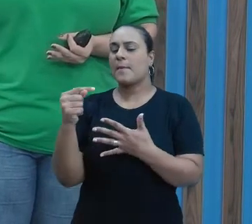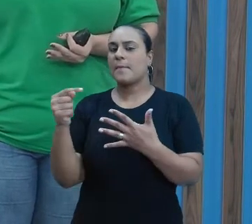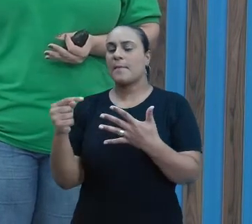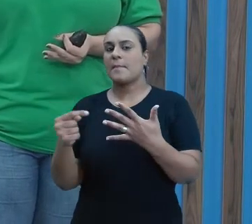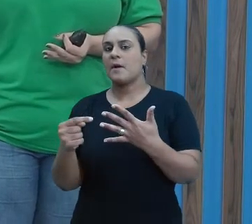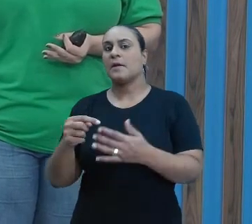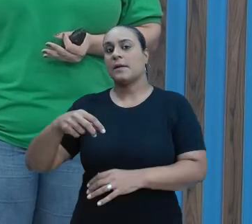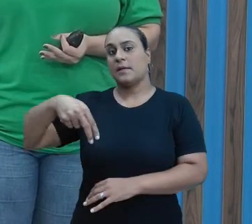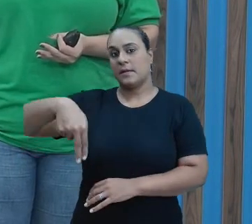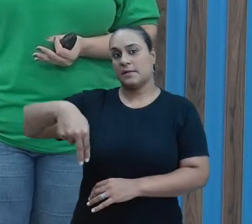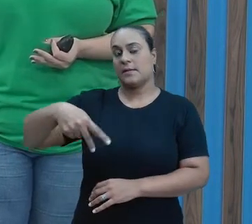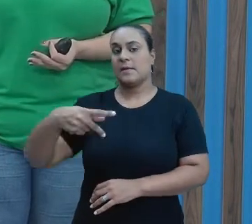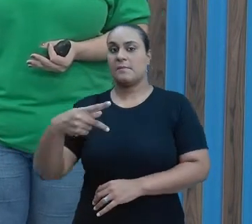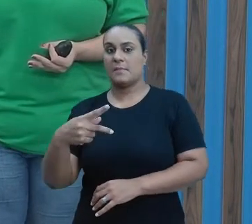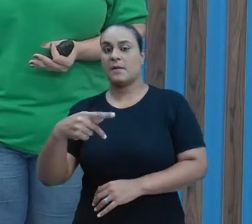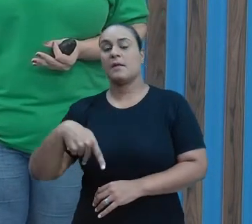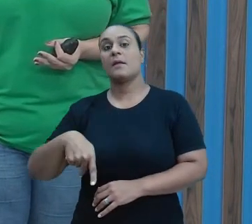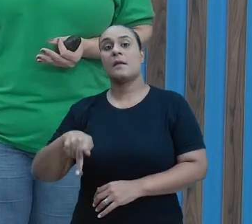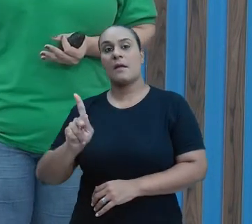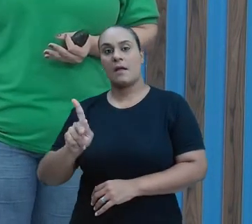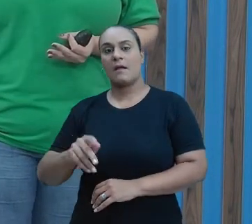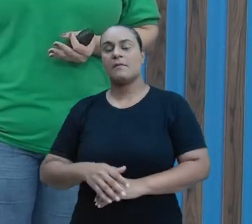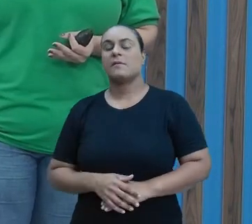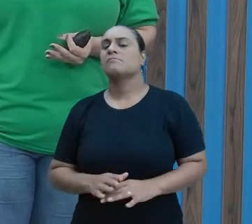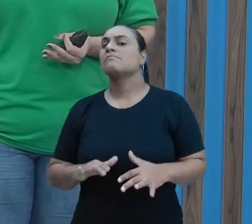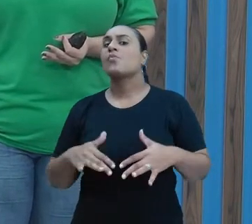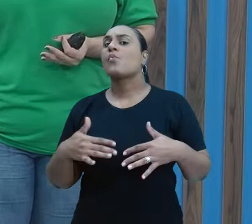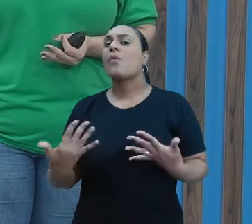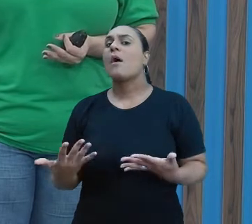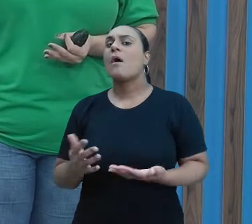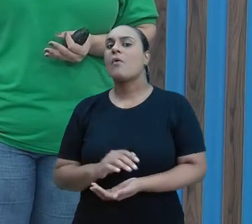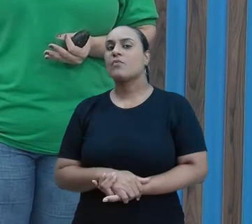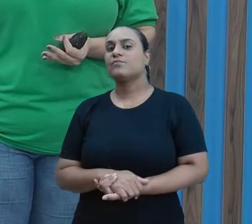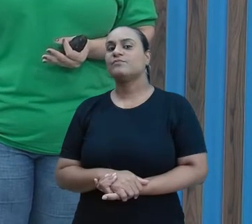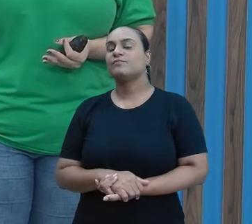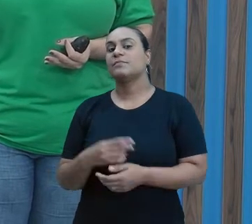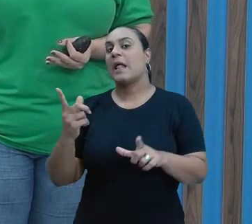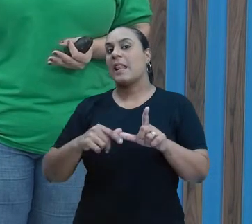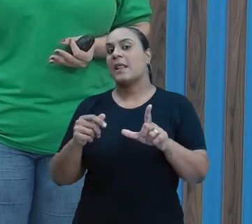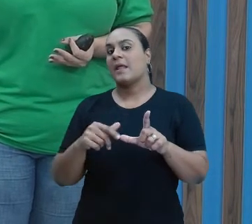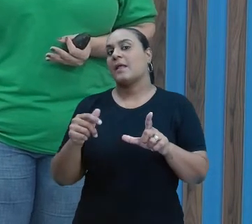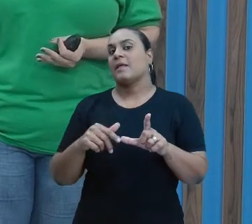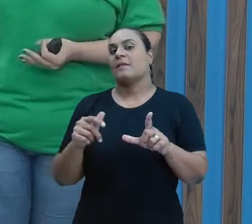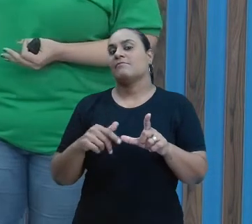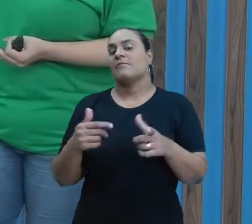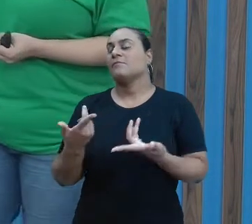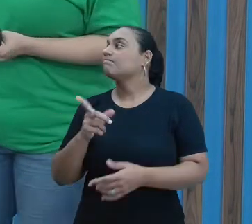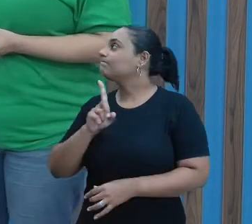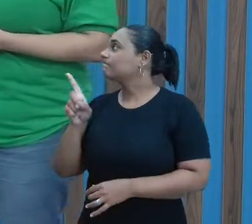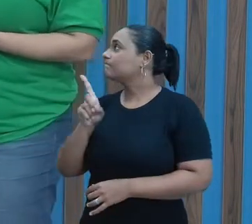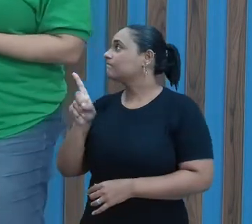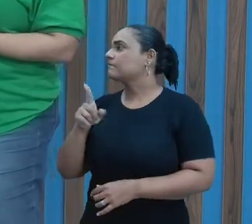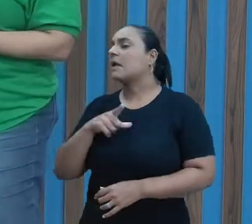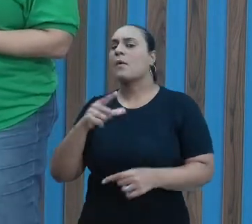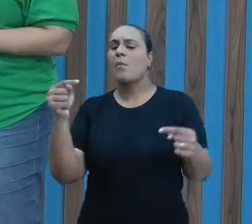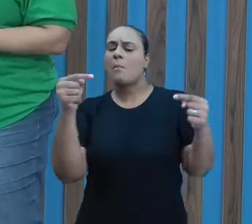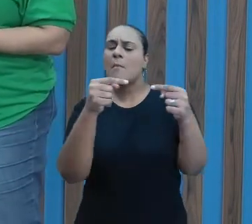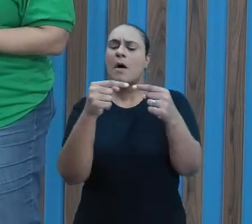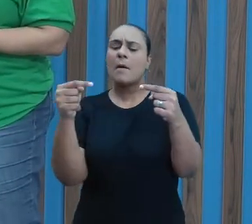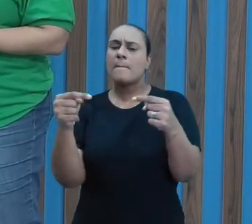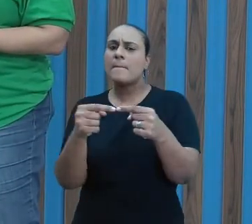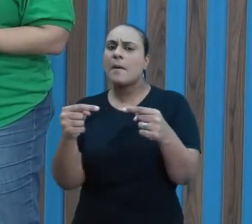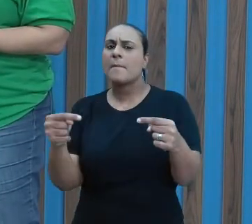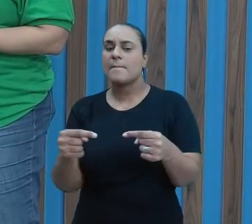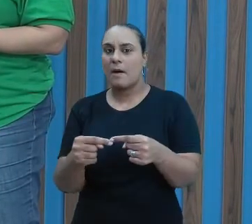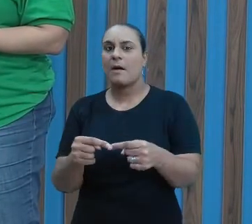N, P e K. E quais serão esses elementos, né? É o que a gente está vendo aqui, ó, nas